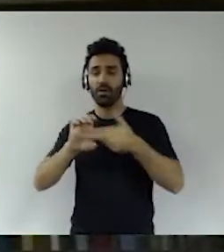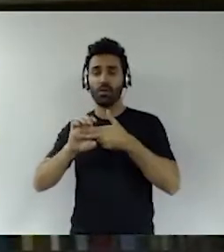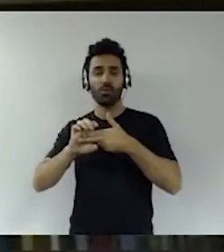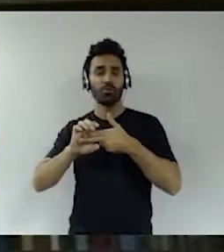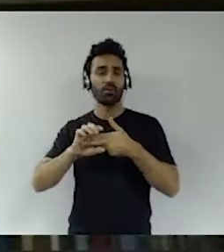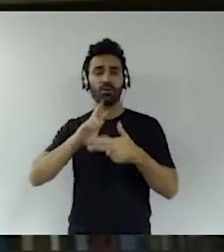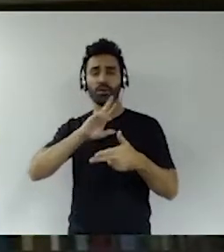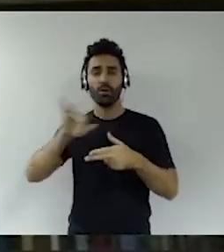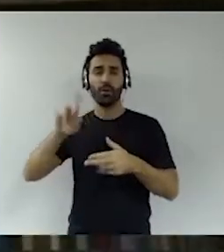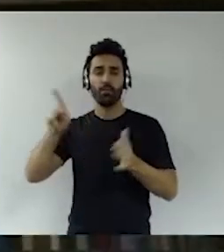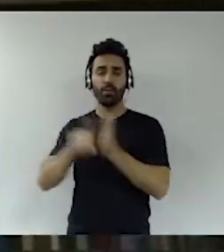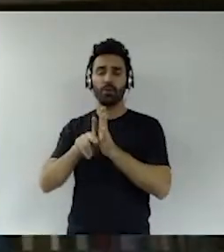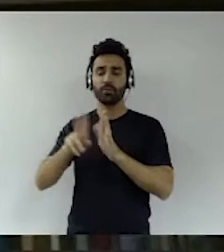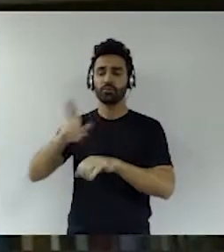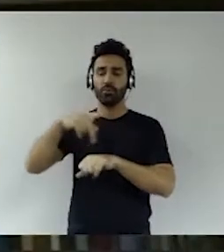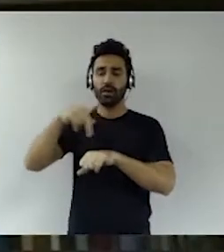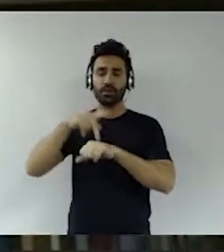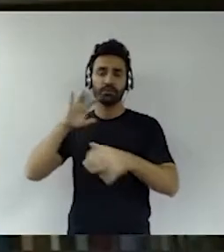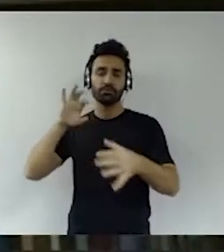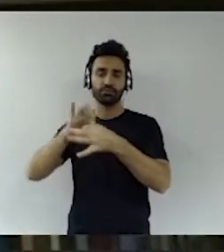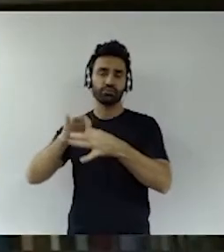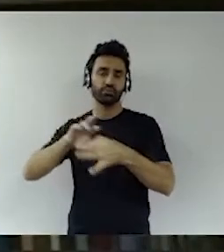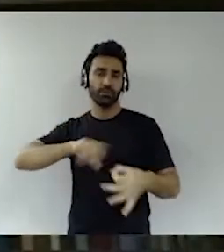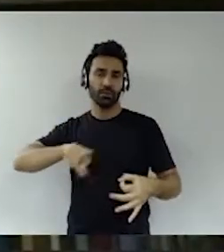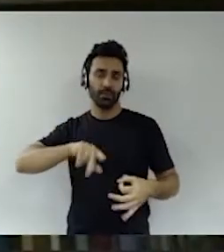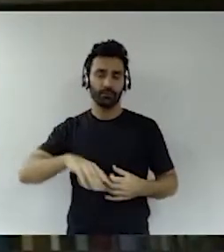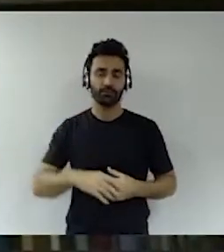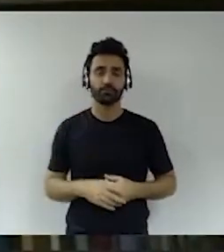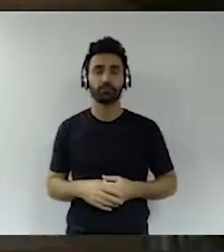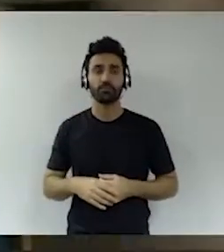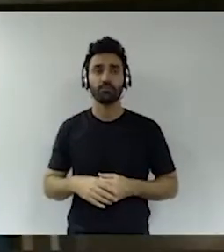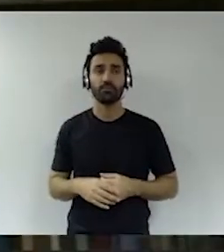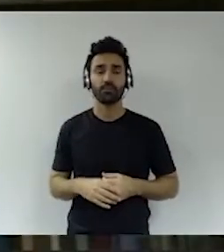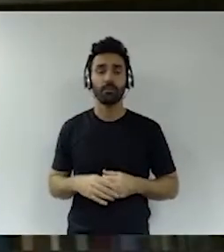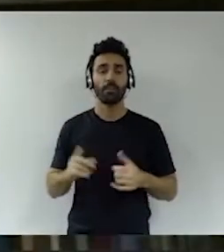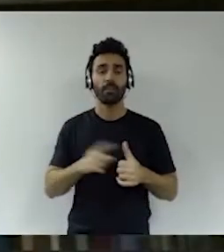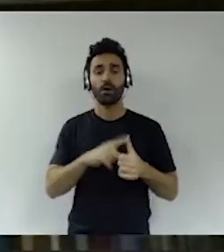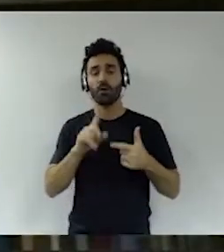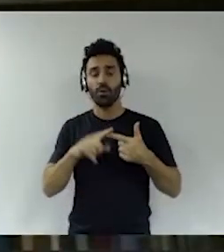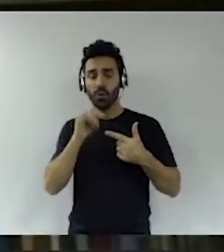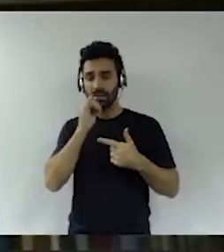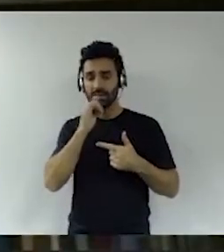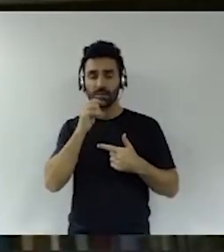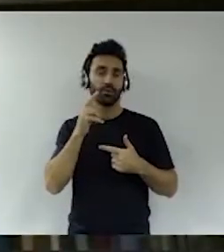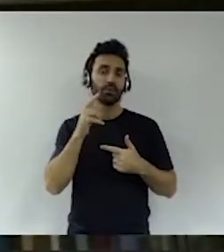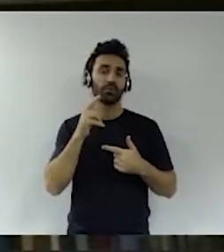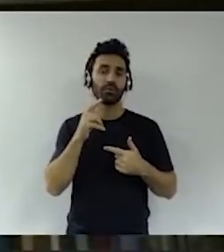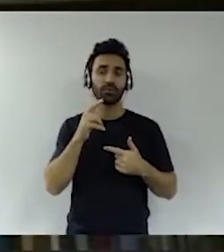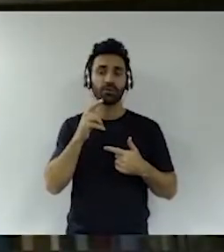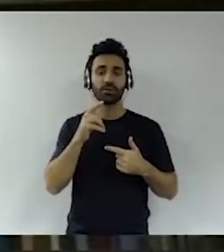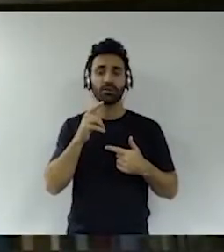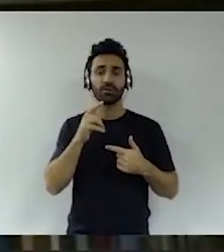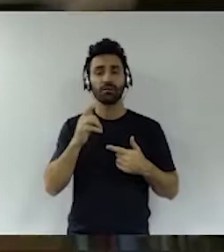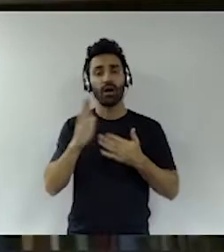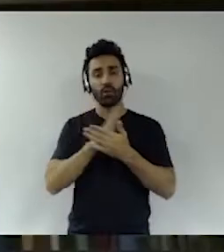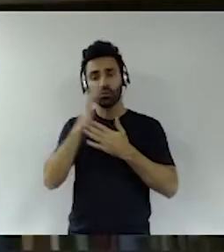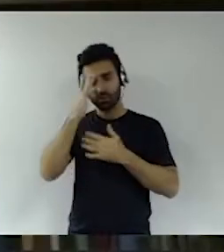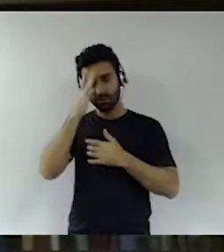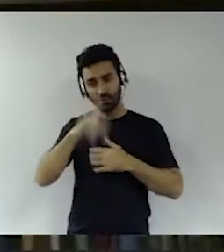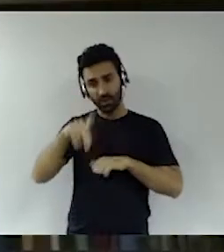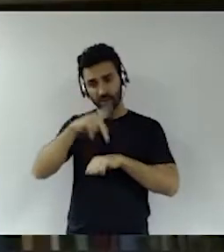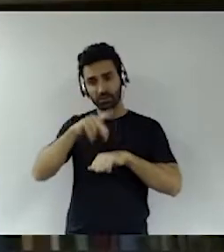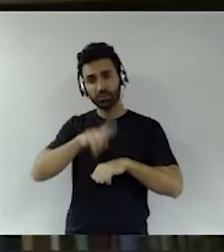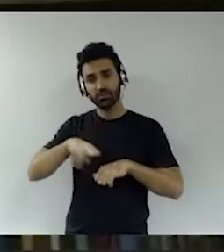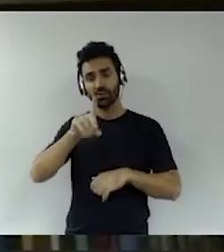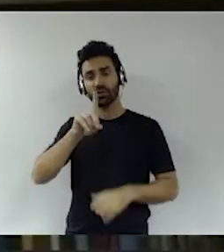da estrutura de governo de nenhum desses países. Outro exemplo, os países que adotam a chamada dolarização. Aqui na América